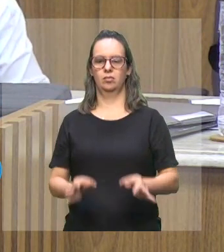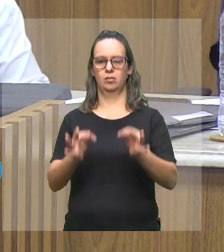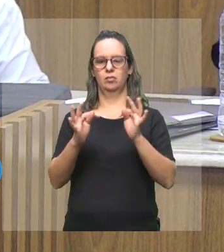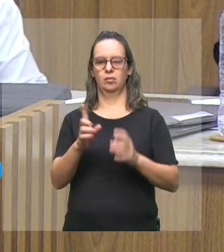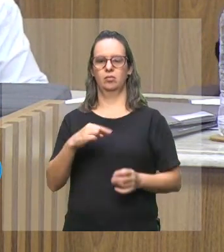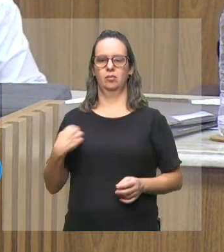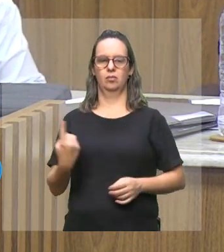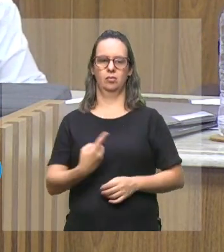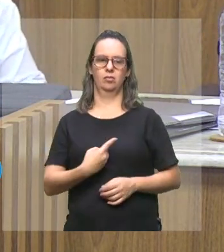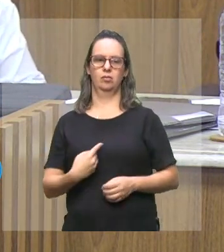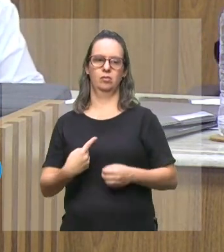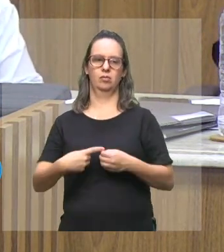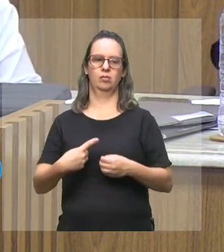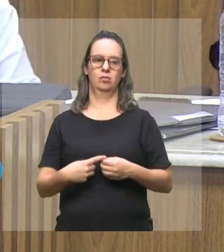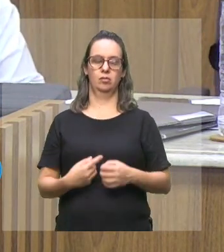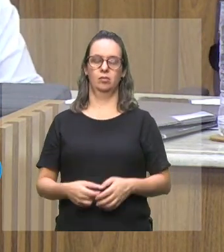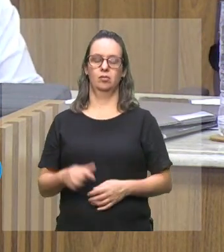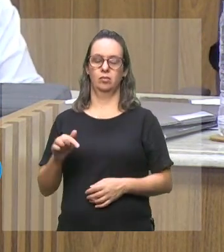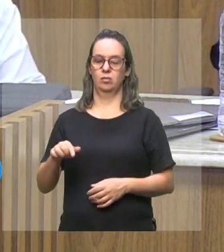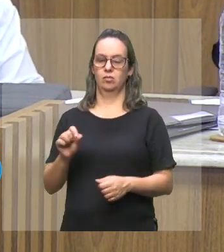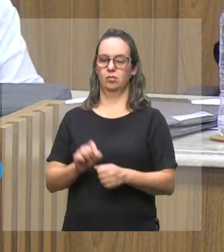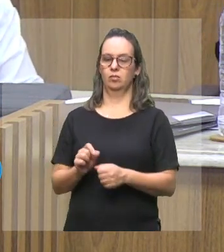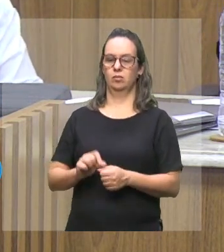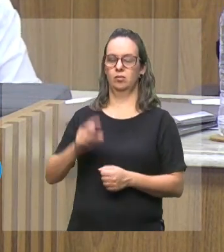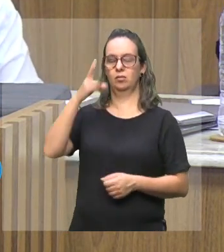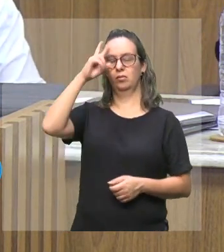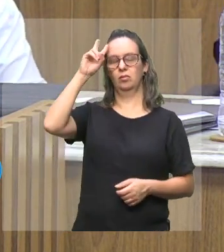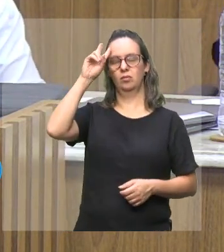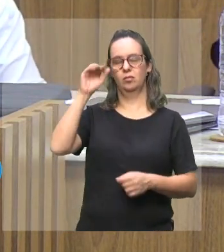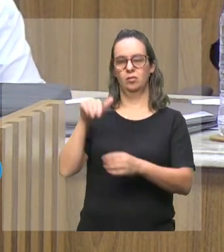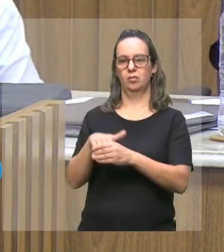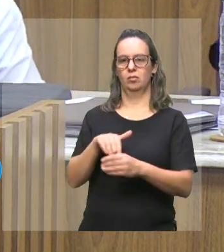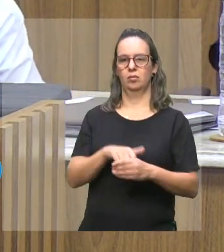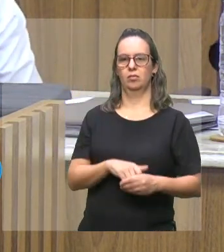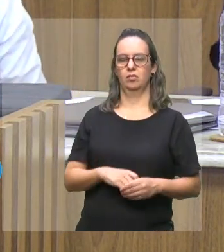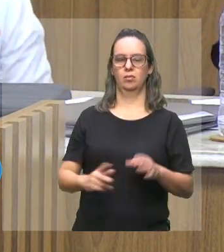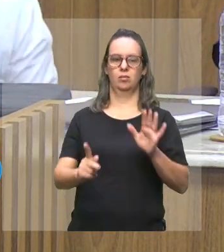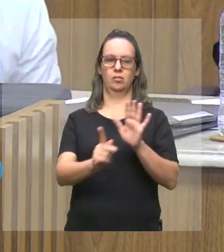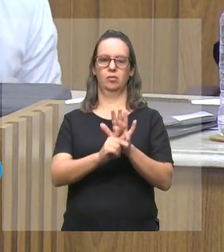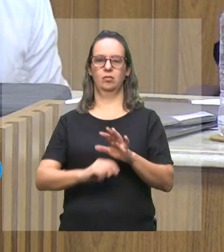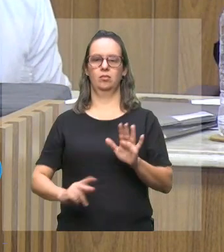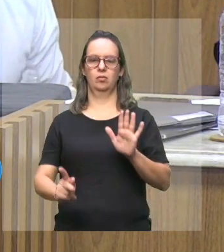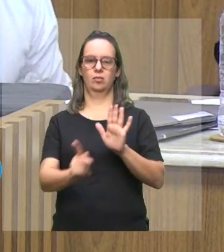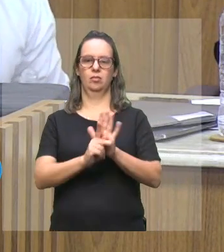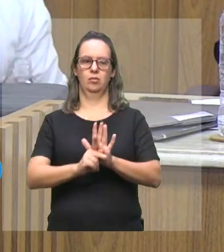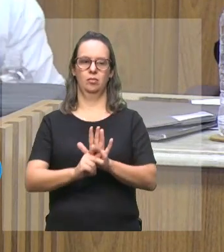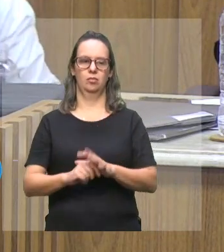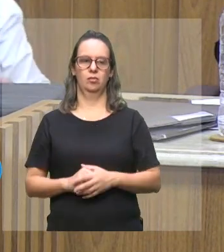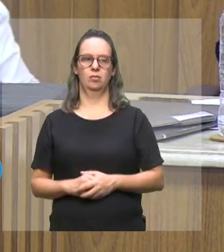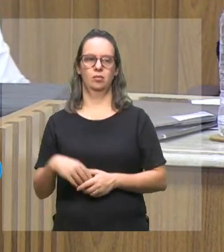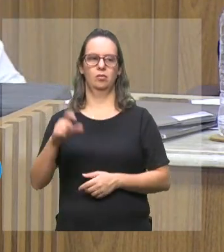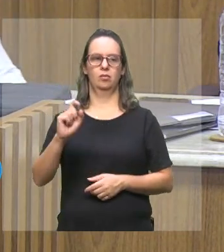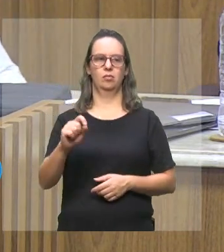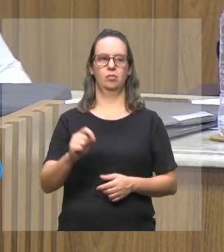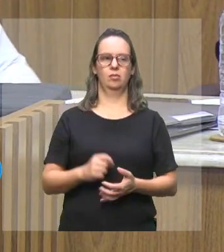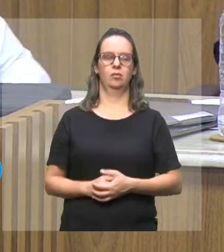Né, nós estamos fazendo história na noite de hoje, votando esse projeto. É um projeto que vai